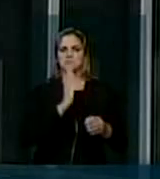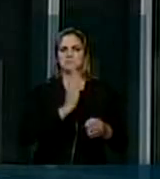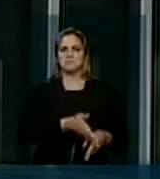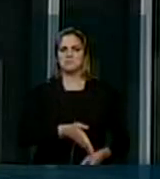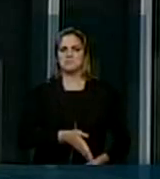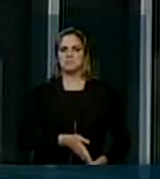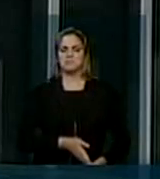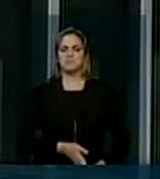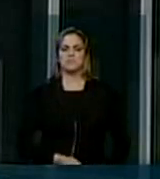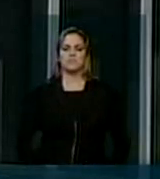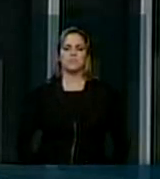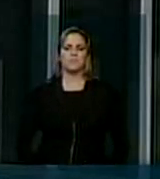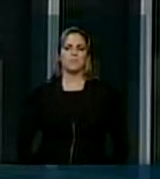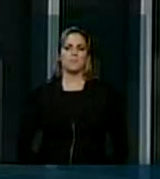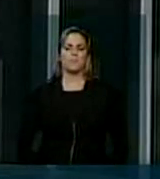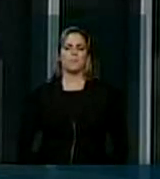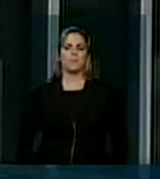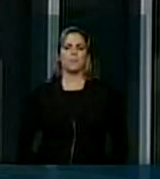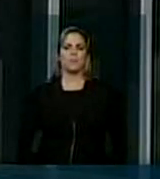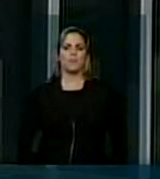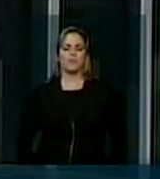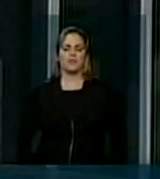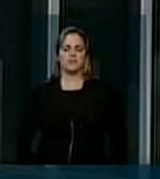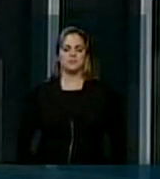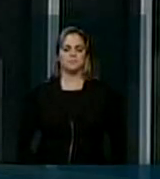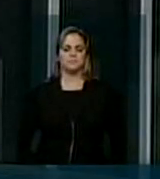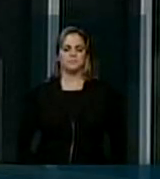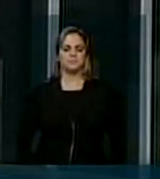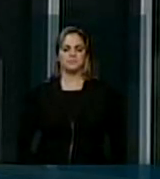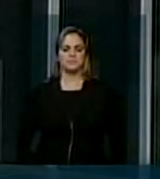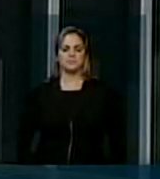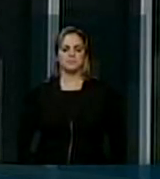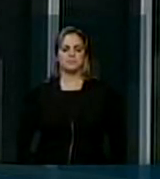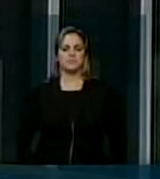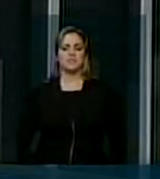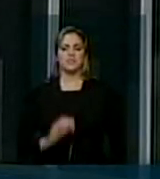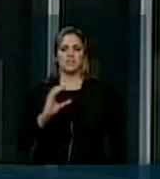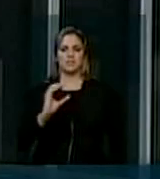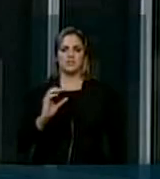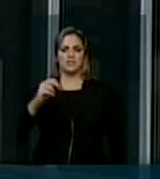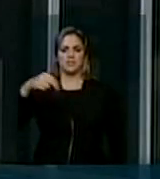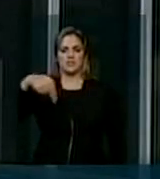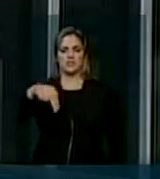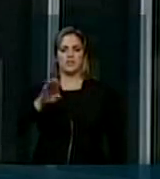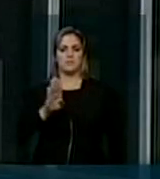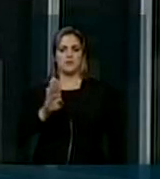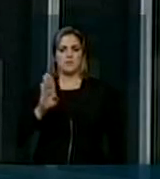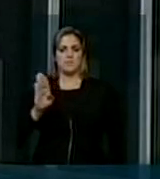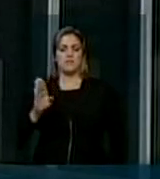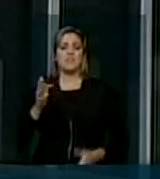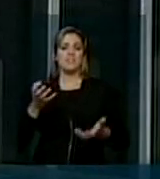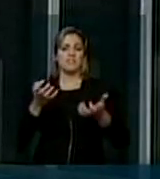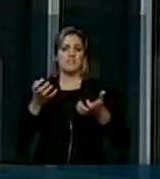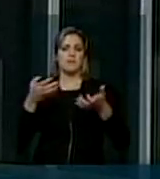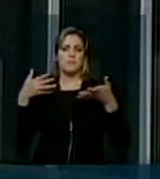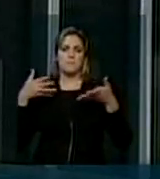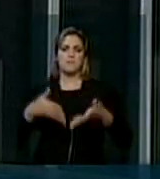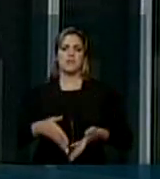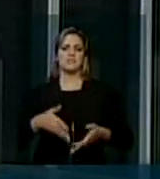Questionou-se a participação ou a tentativa da CNBB de participar do